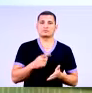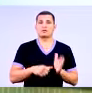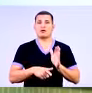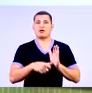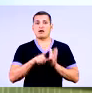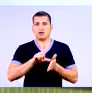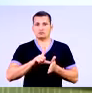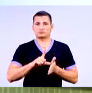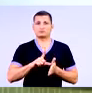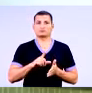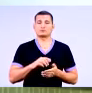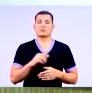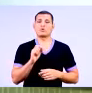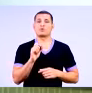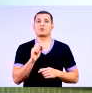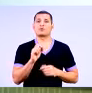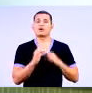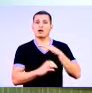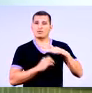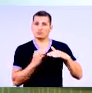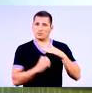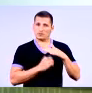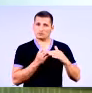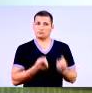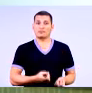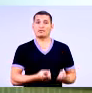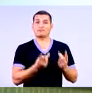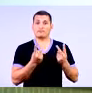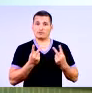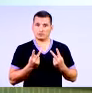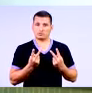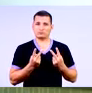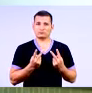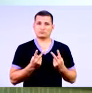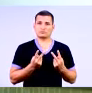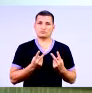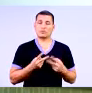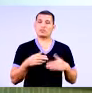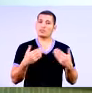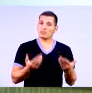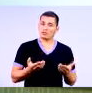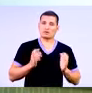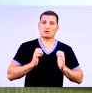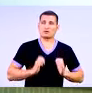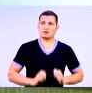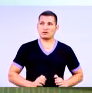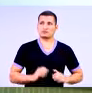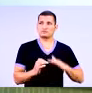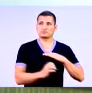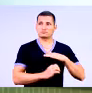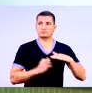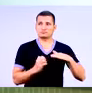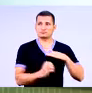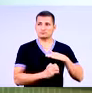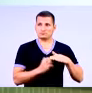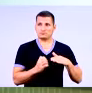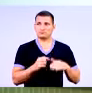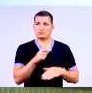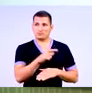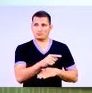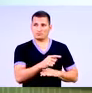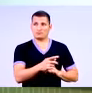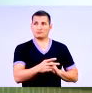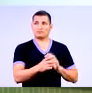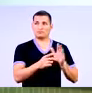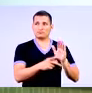oferecido, aquilo que a empresa lhe vendeu, né? Então, a ética empresarial está da empresa